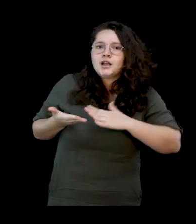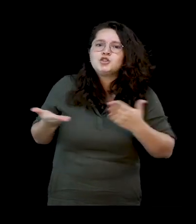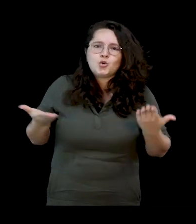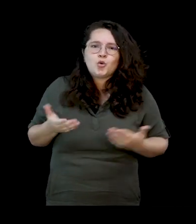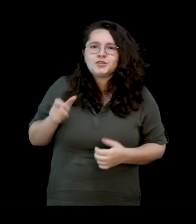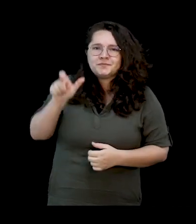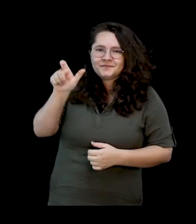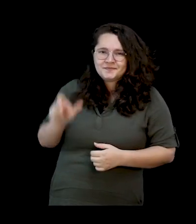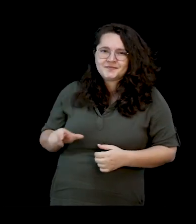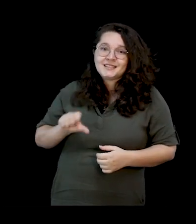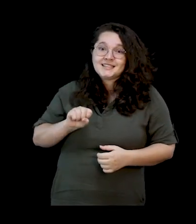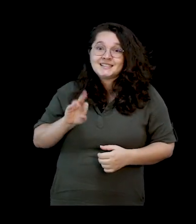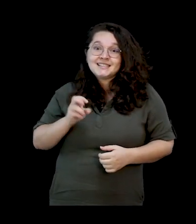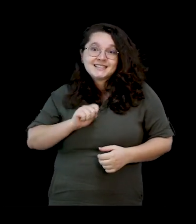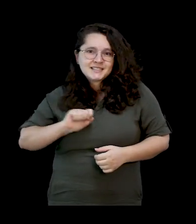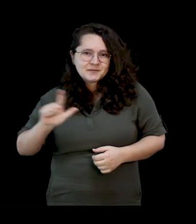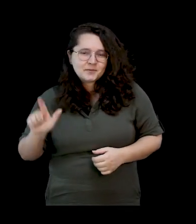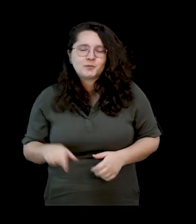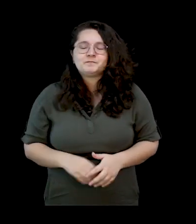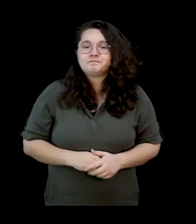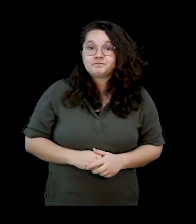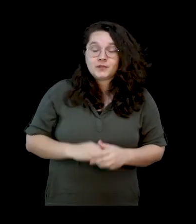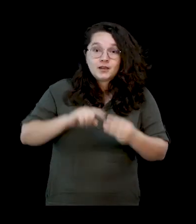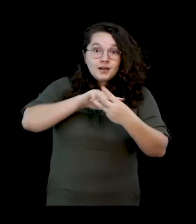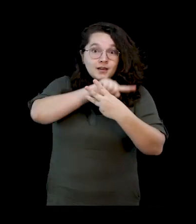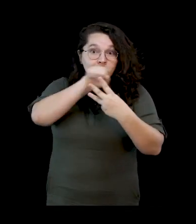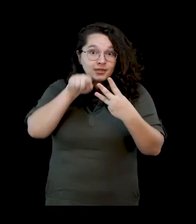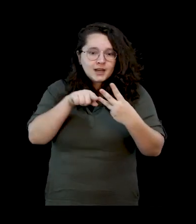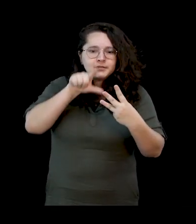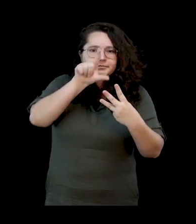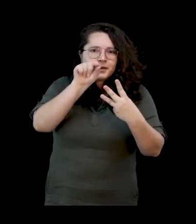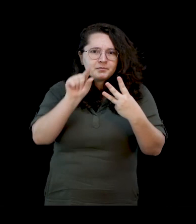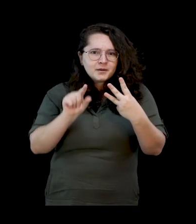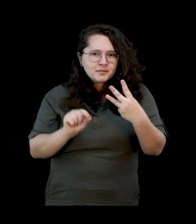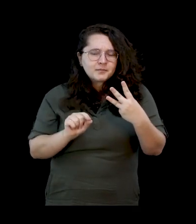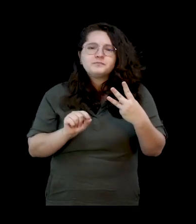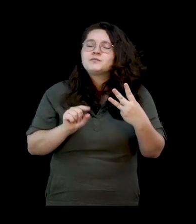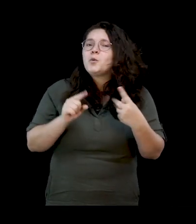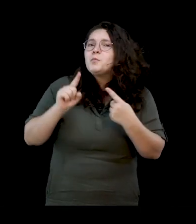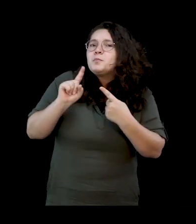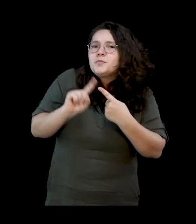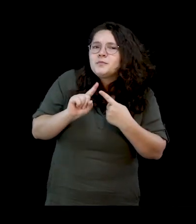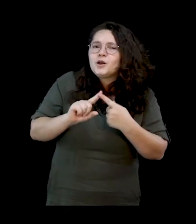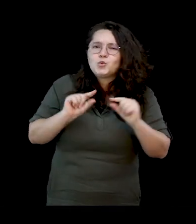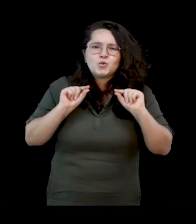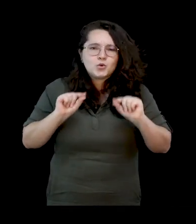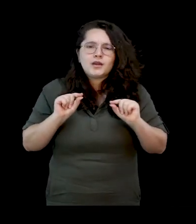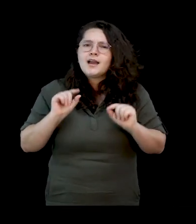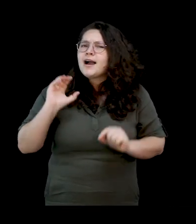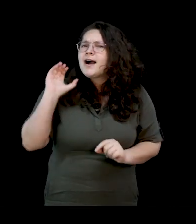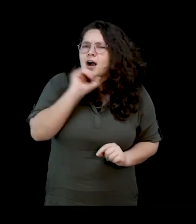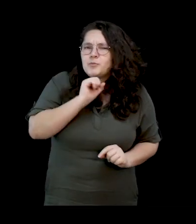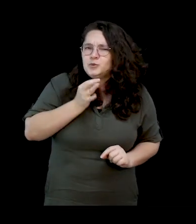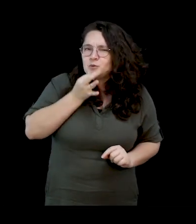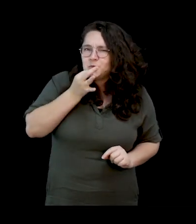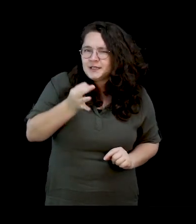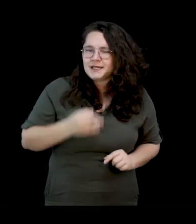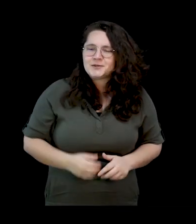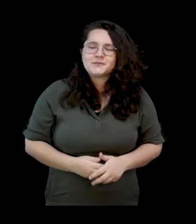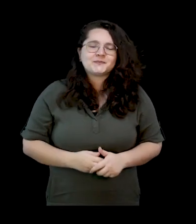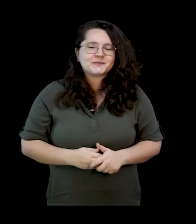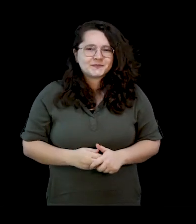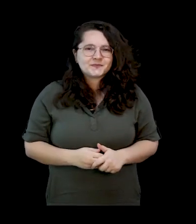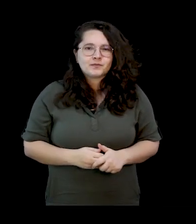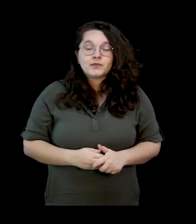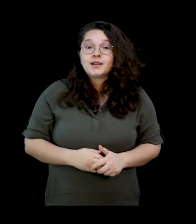Zimmel. Desses três pontos que eu peguei da sua fala, o primeiro deles, vou fazer um breve comentário,